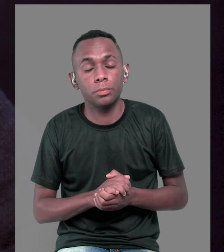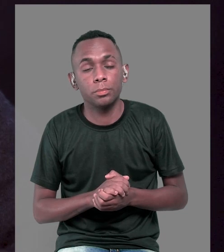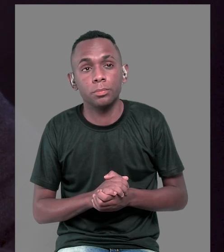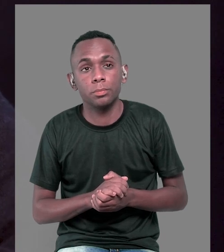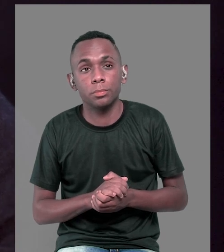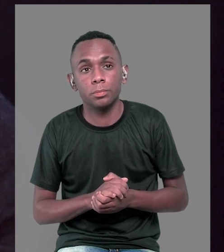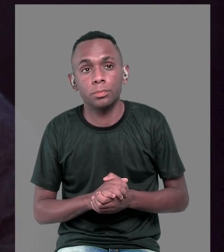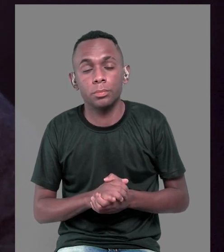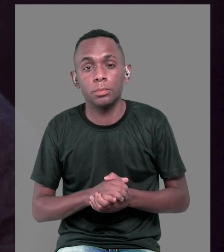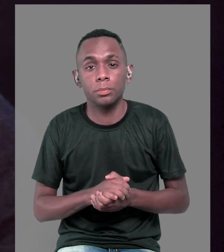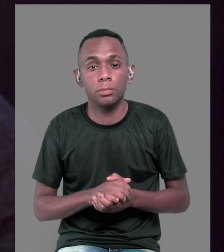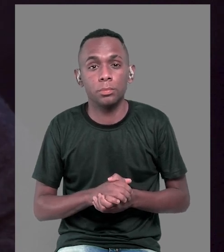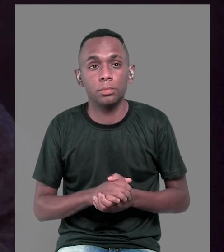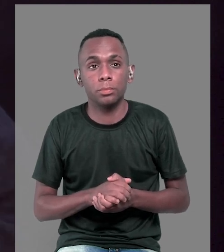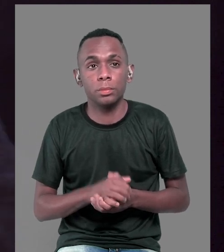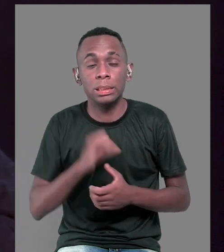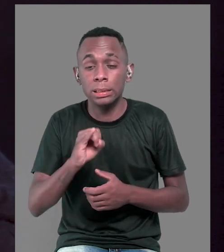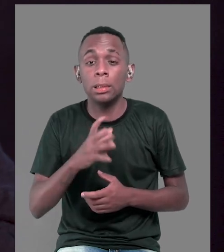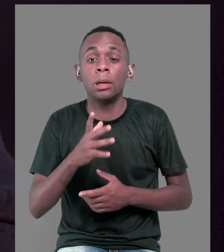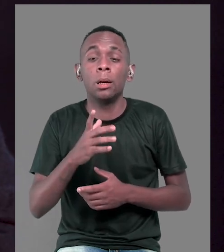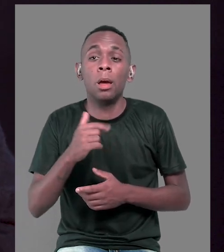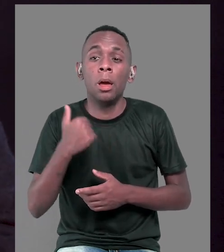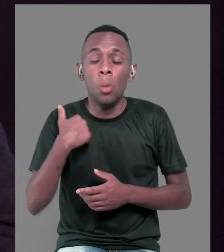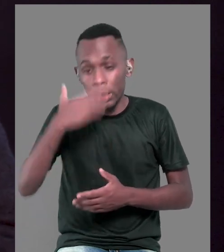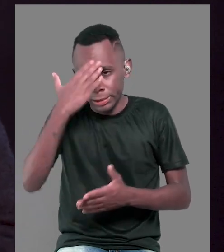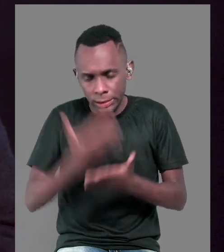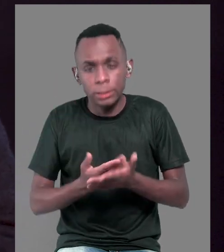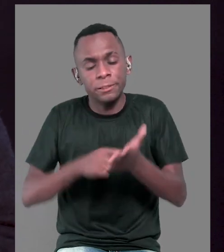Aí, se eu chamar de fatos os dados